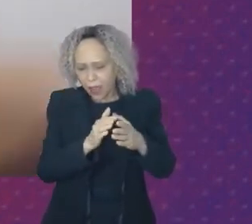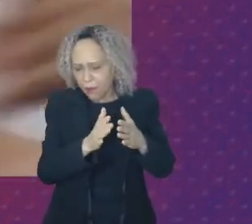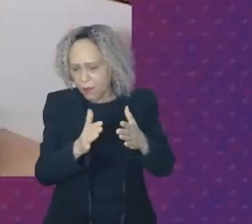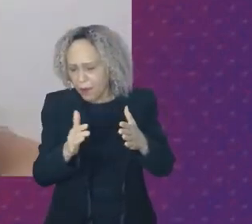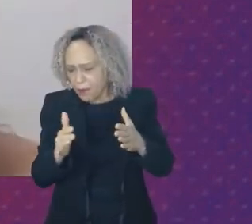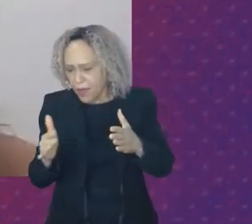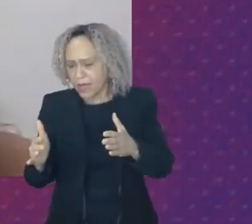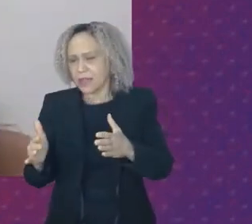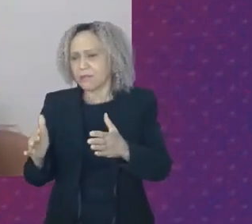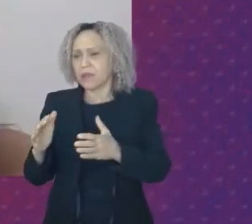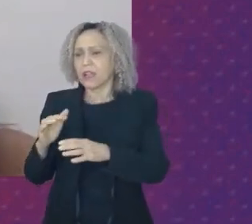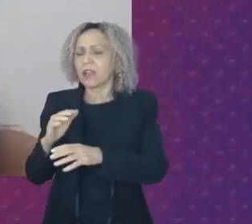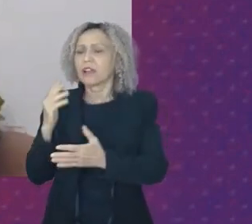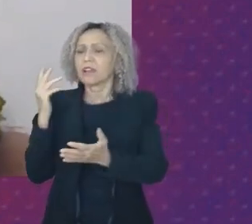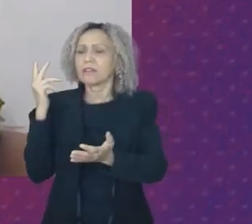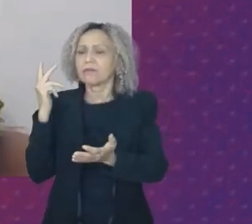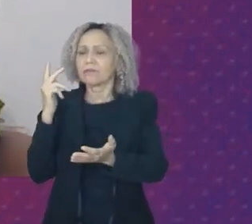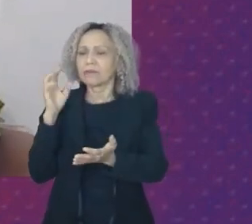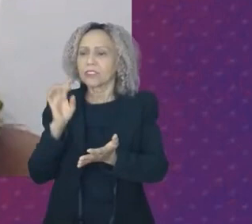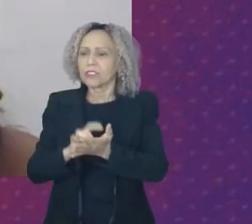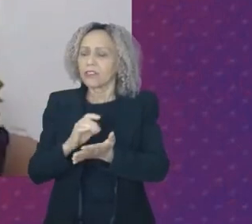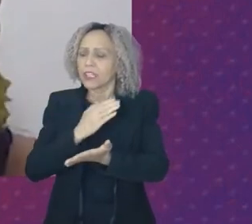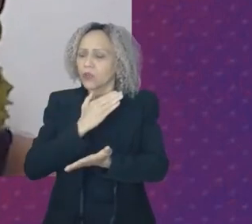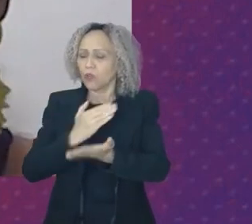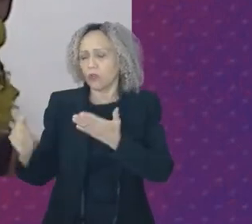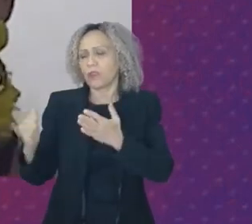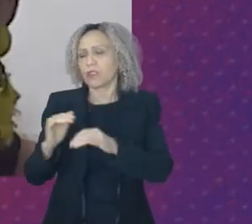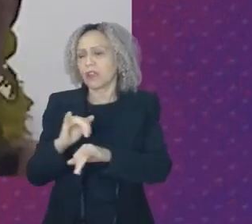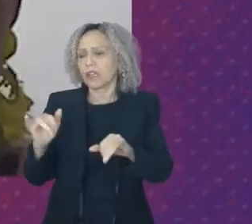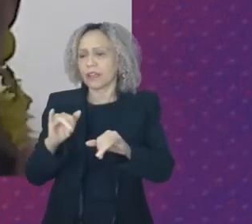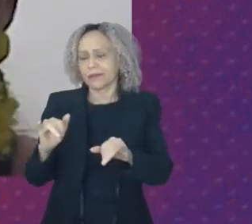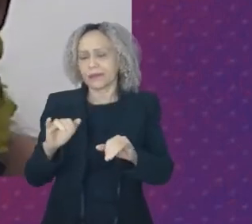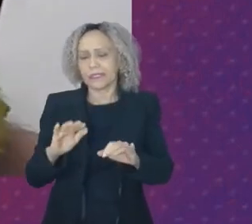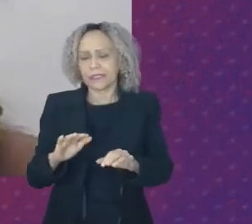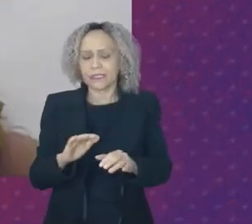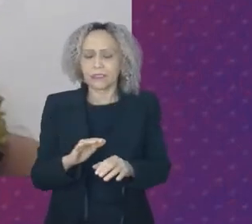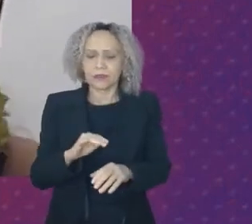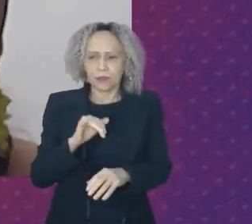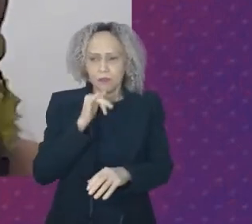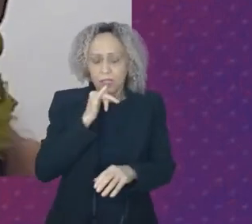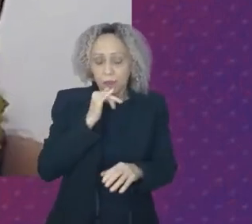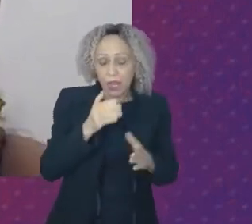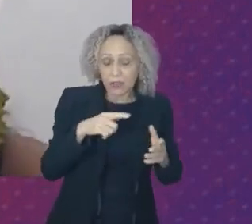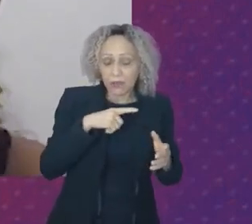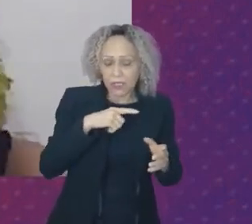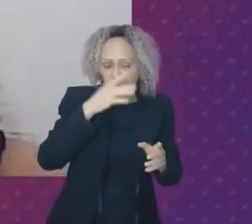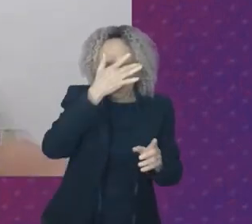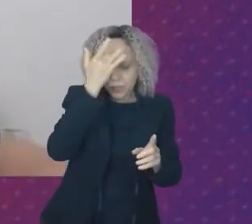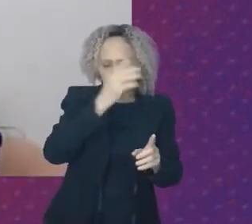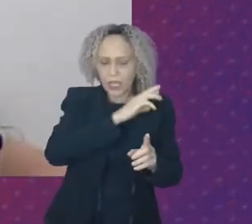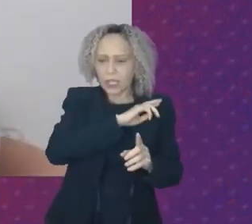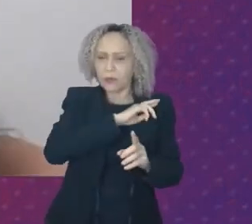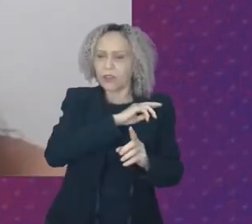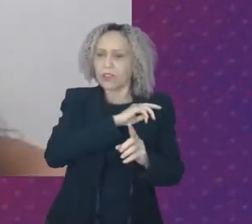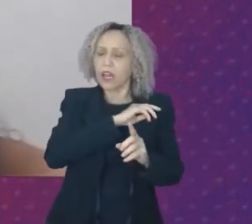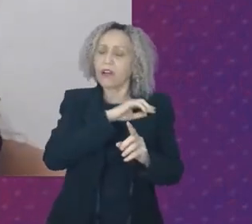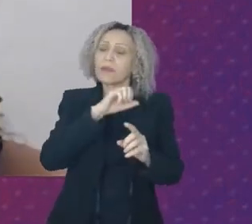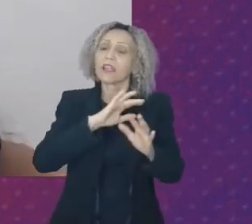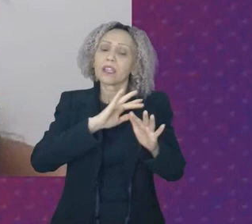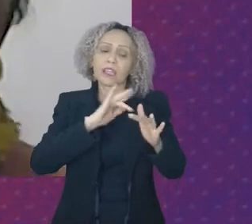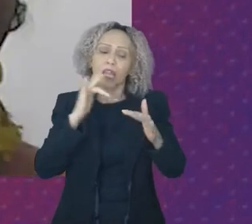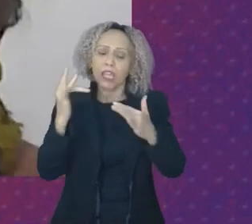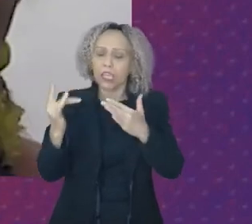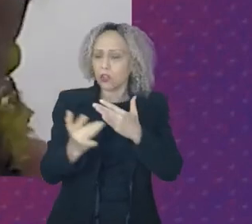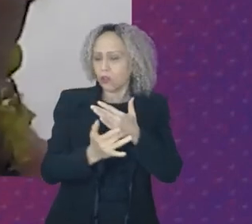ou você pode ter alguém ali apenas como social media que vai passar esse conteúdo e outras pessoas